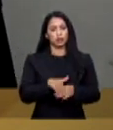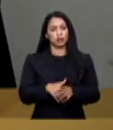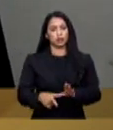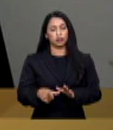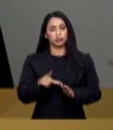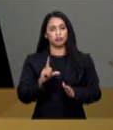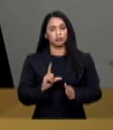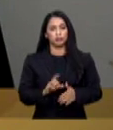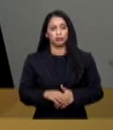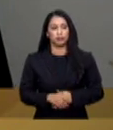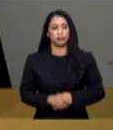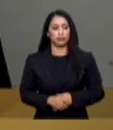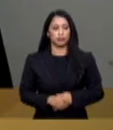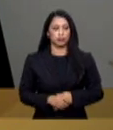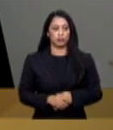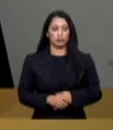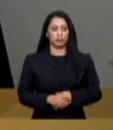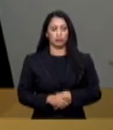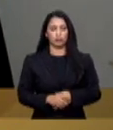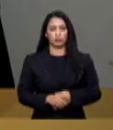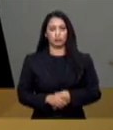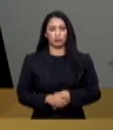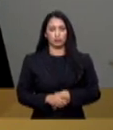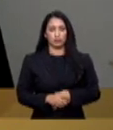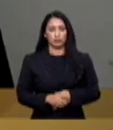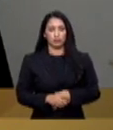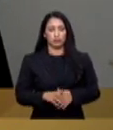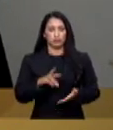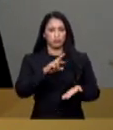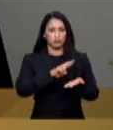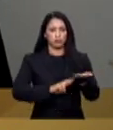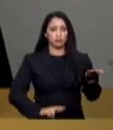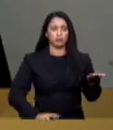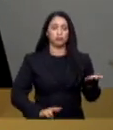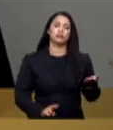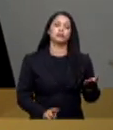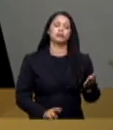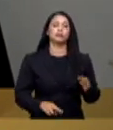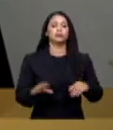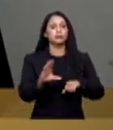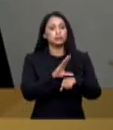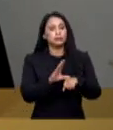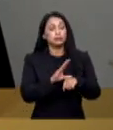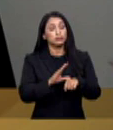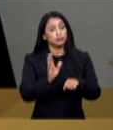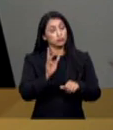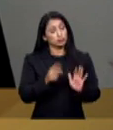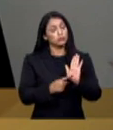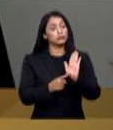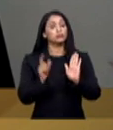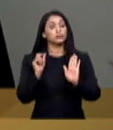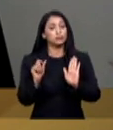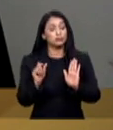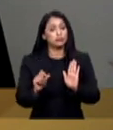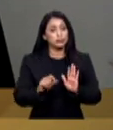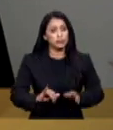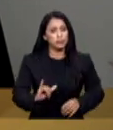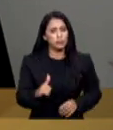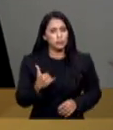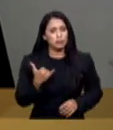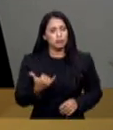não vislumbro nenhuma inconstitucionalidade com as vênias do ministro relator. A Constituição mesma estabelece que a